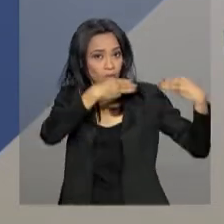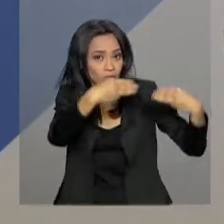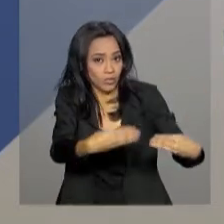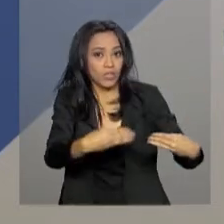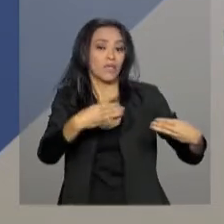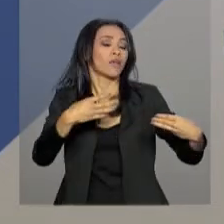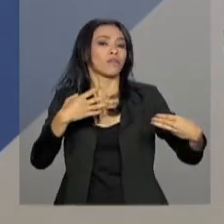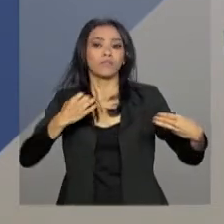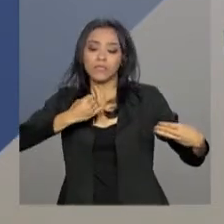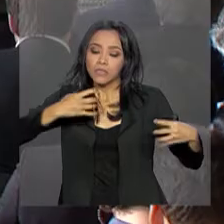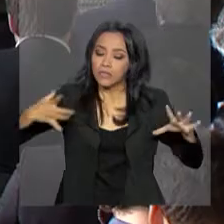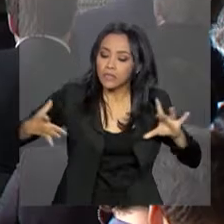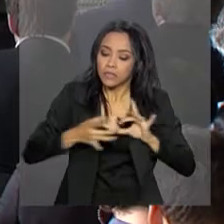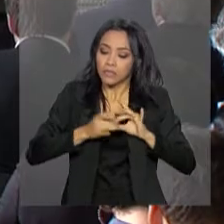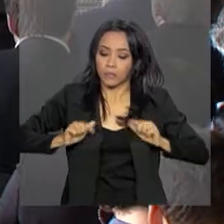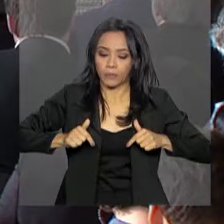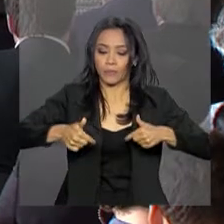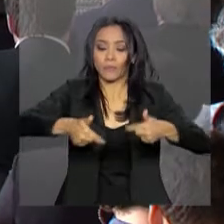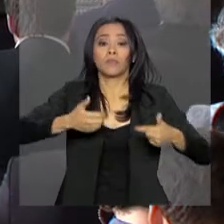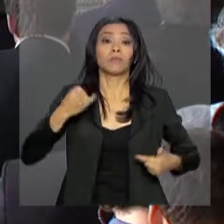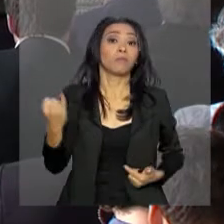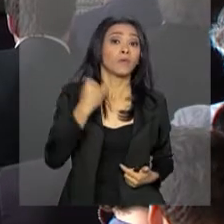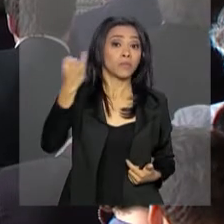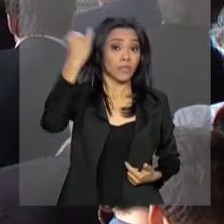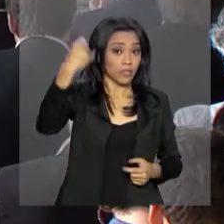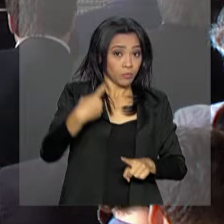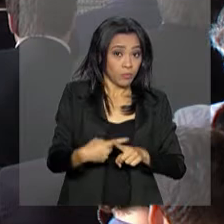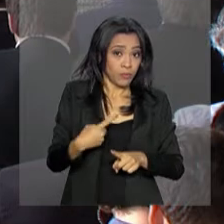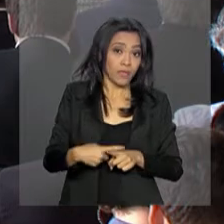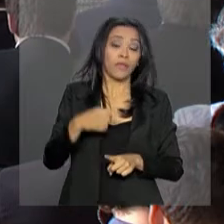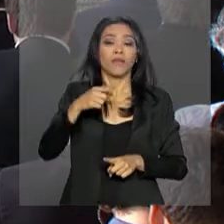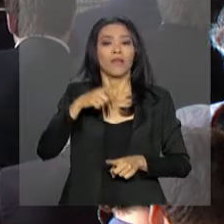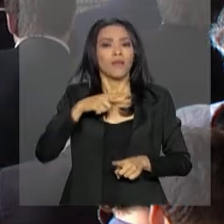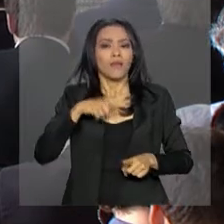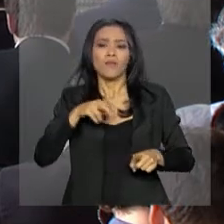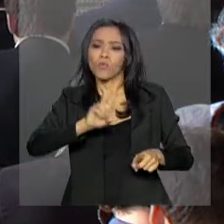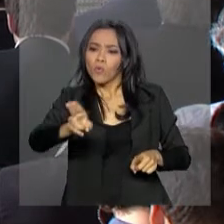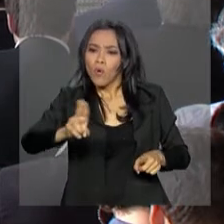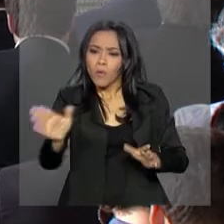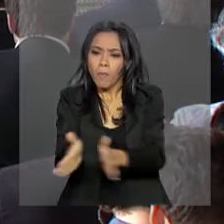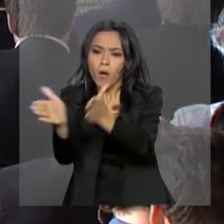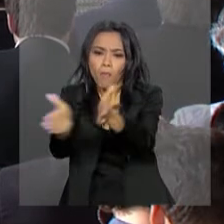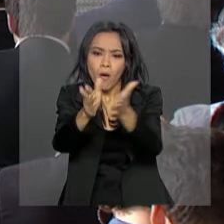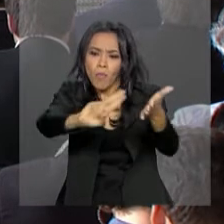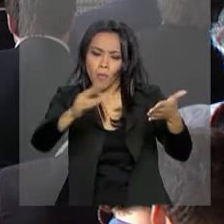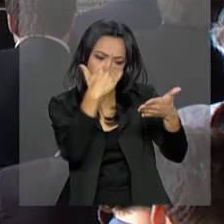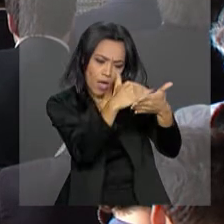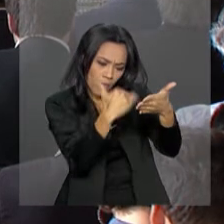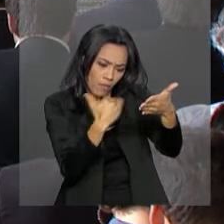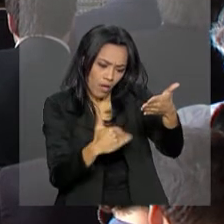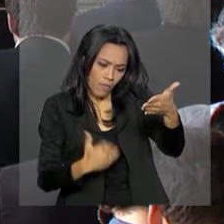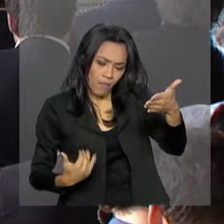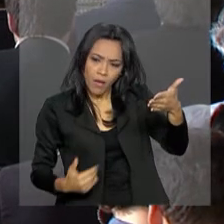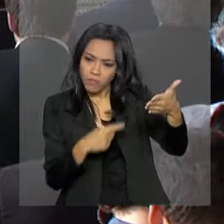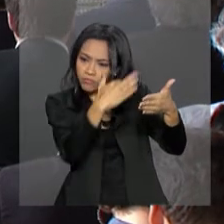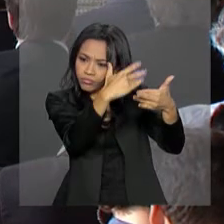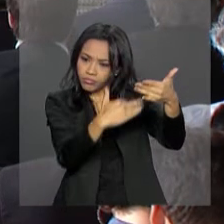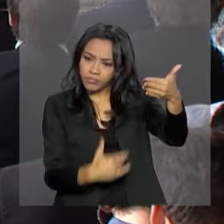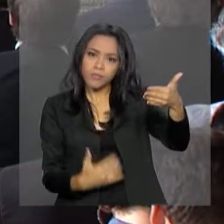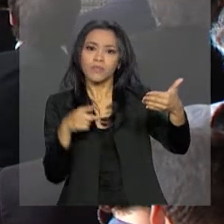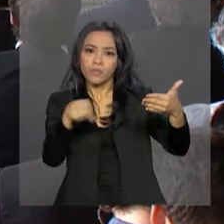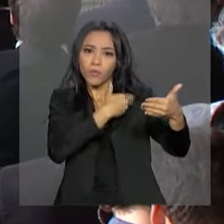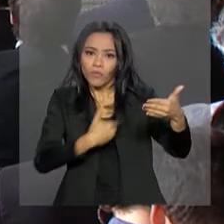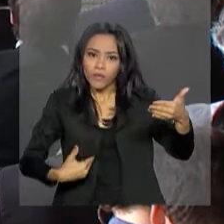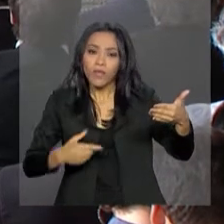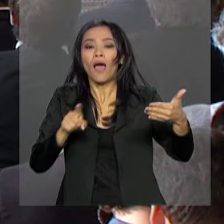porque com o cruzamento sistemático de informações do microcrédito com o Cadastro Único dos Programas Sociais do Governo, tem levado o Banco do Nordeste a